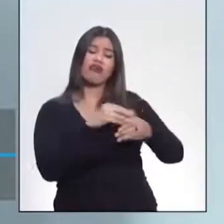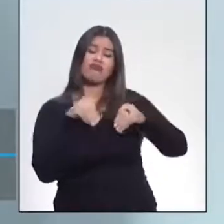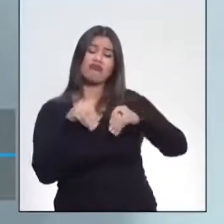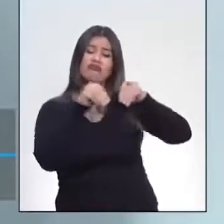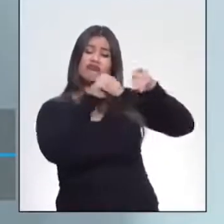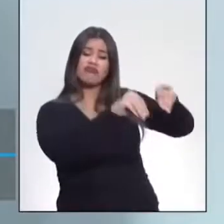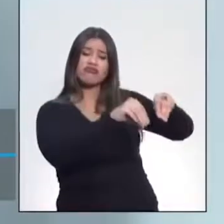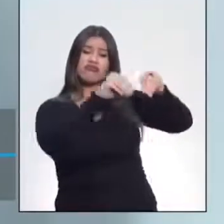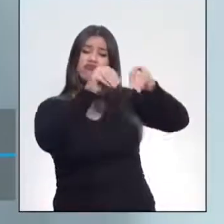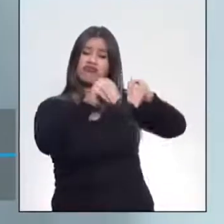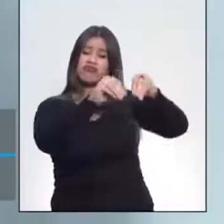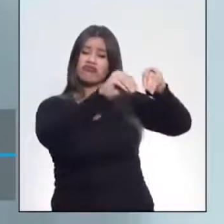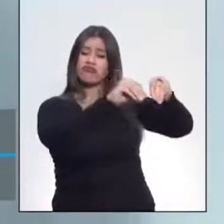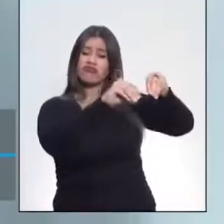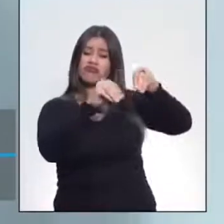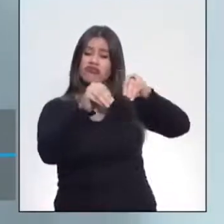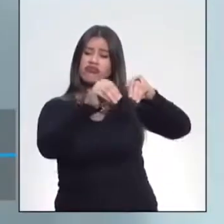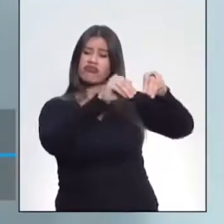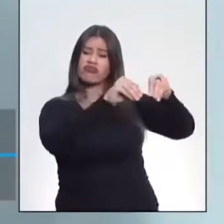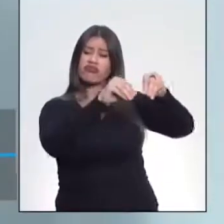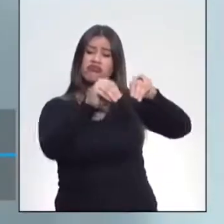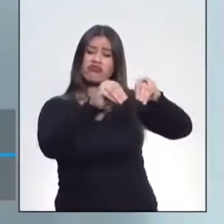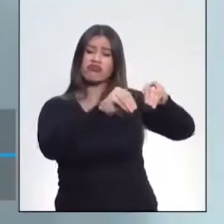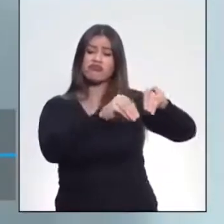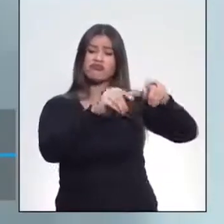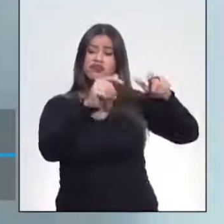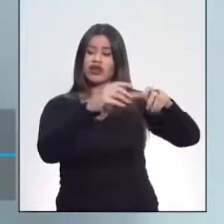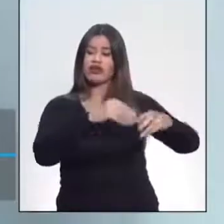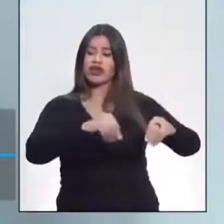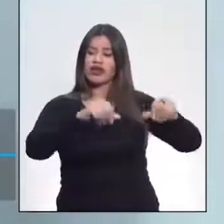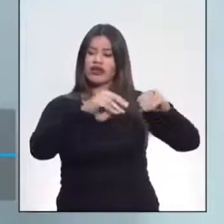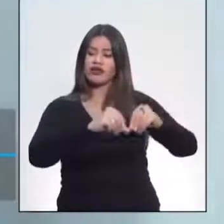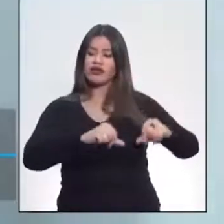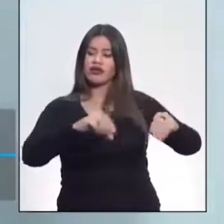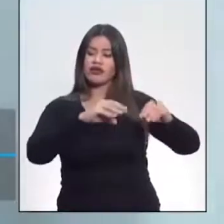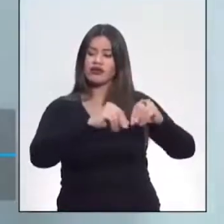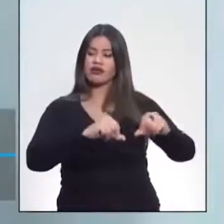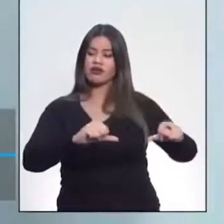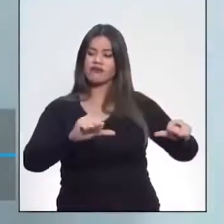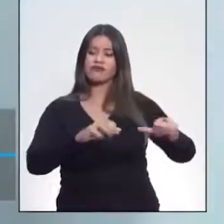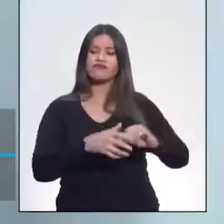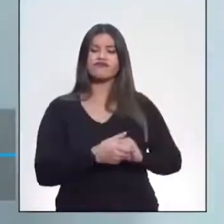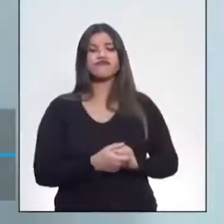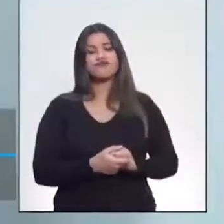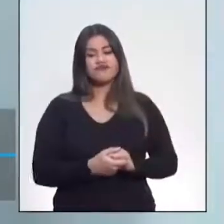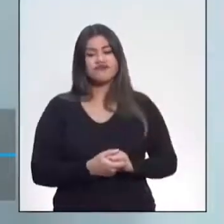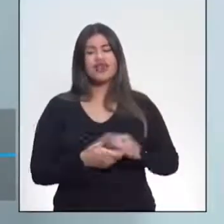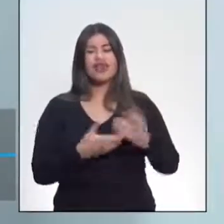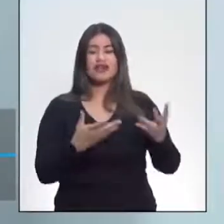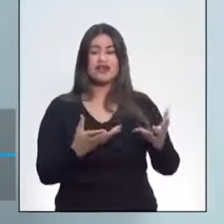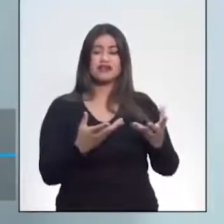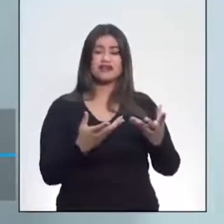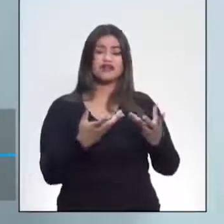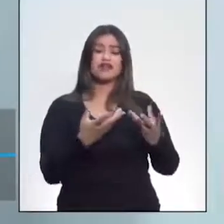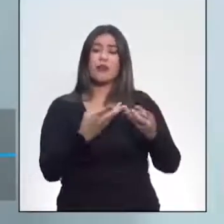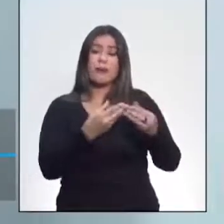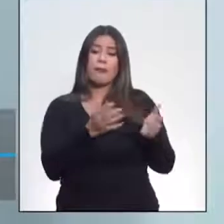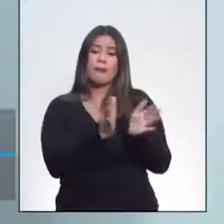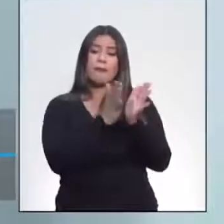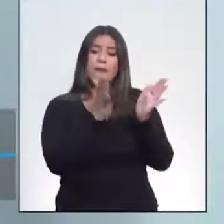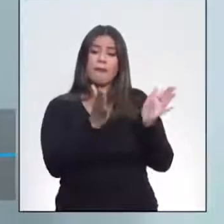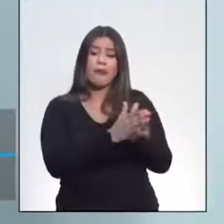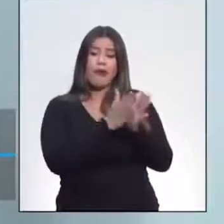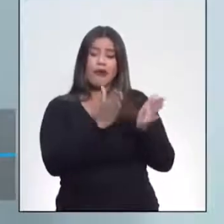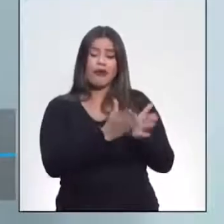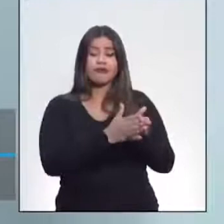migrar para outros lugares para procurar terras também que eles ficam uma situação social desprivilegiada a população